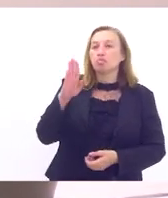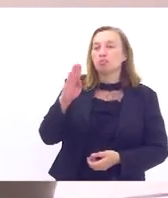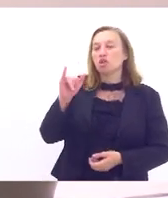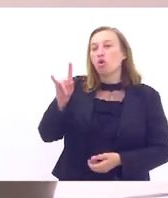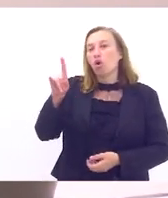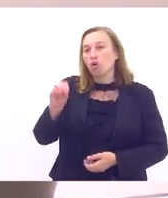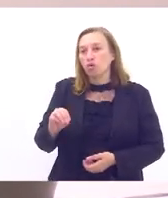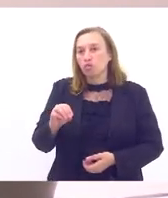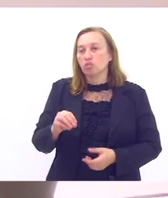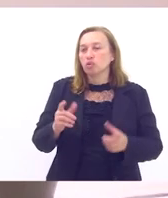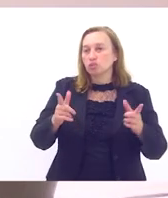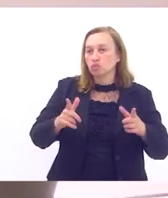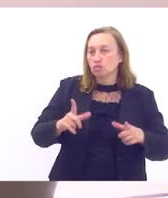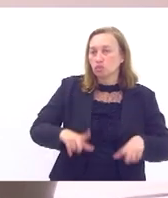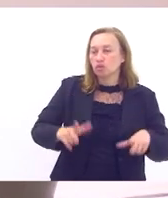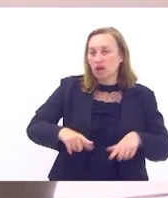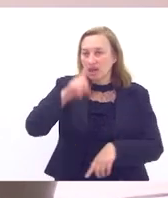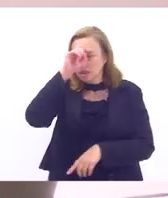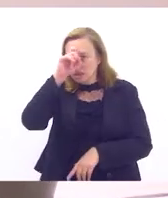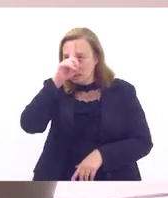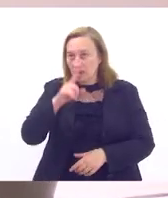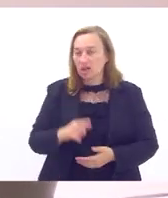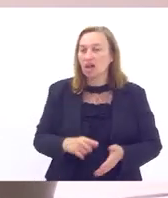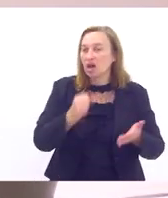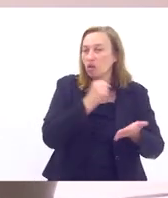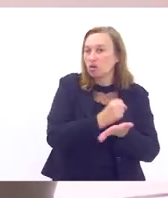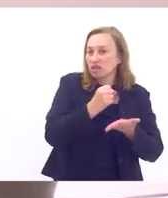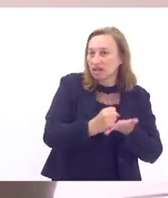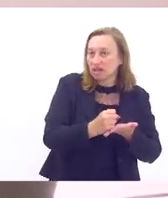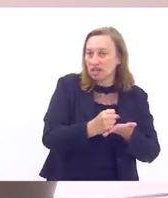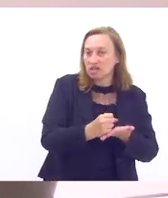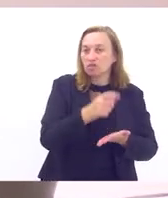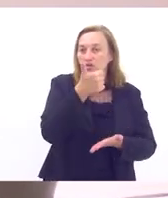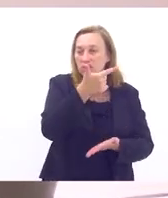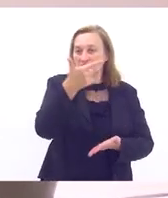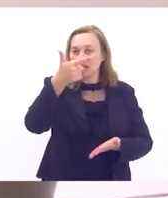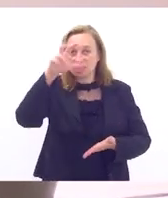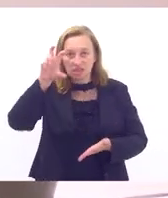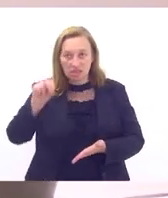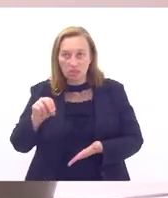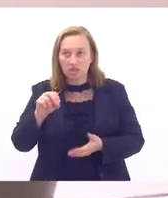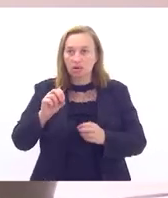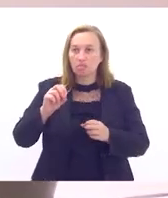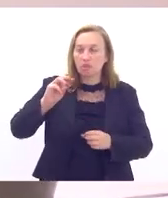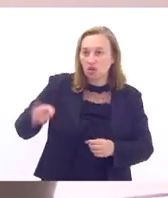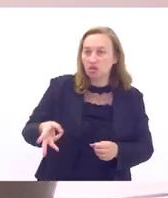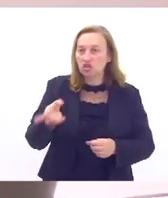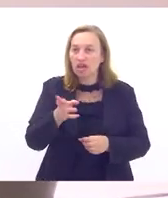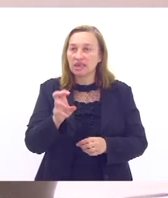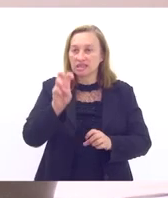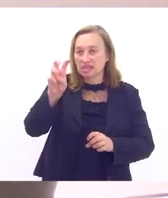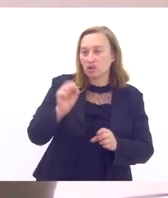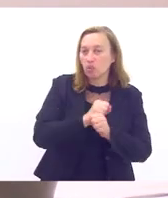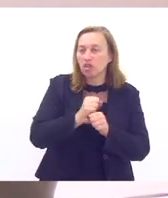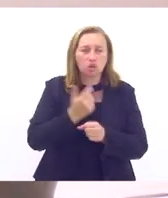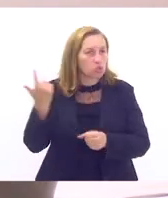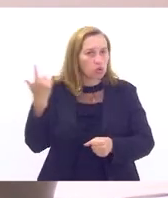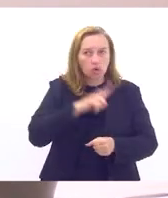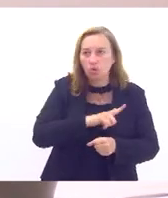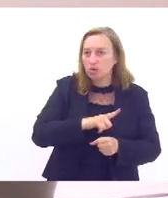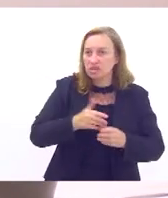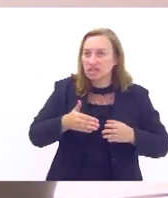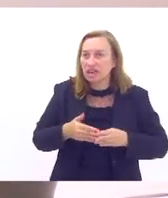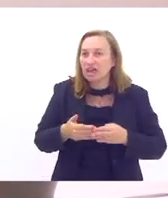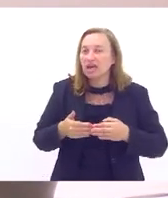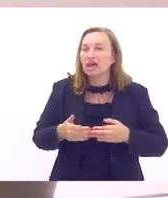Penal, sobre a contradição de prever o desembolso de 250 milhões de reais em 5 anos e não conseguir fazer funcionar o